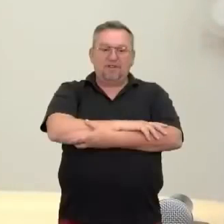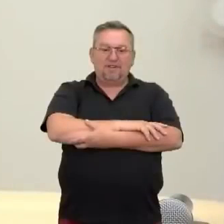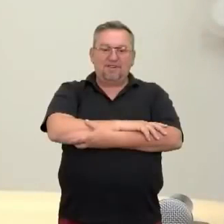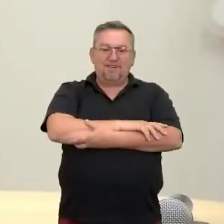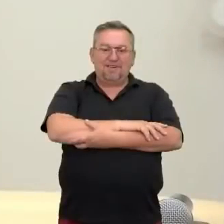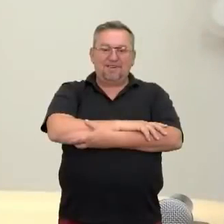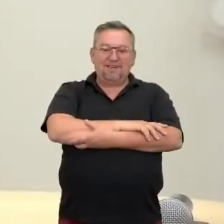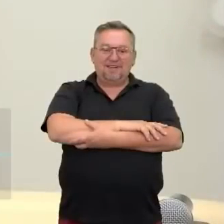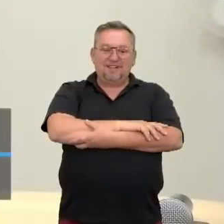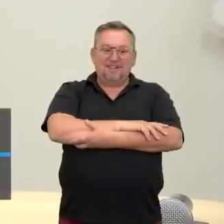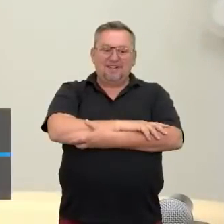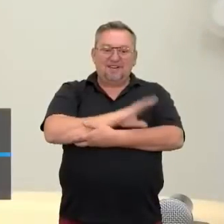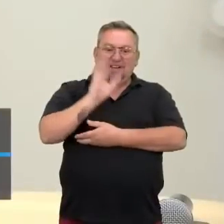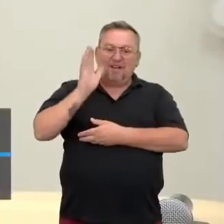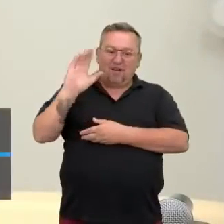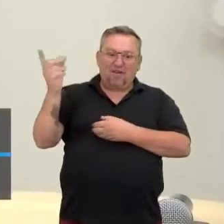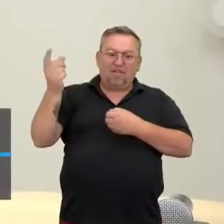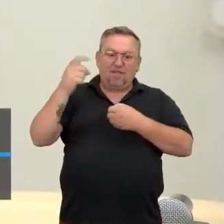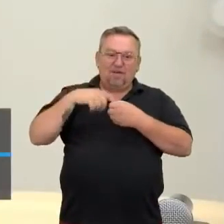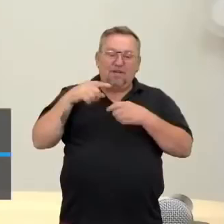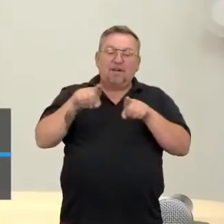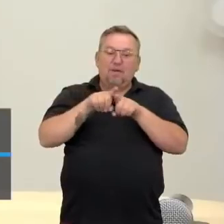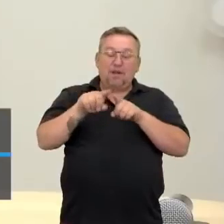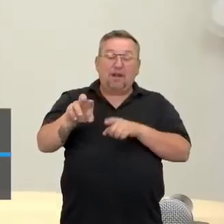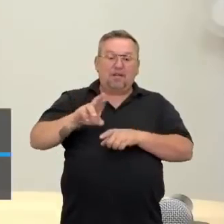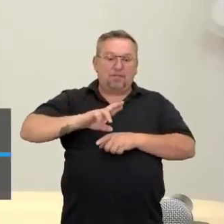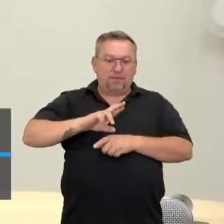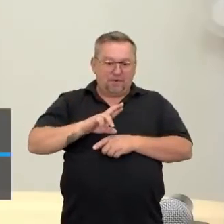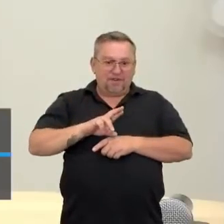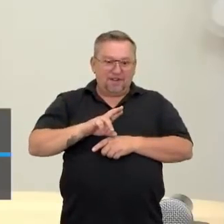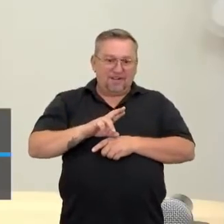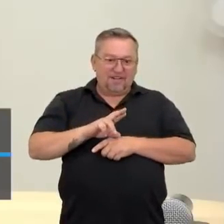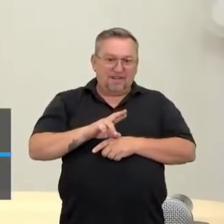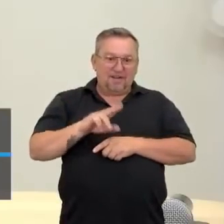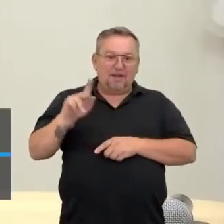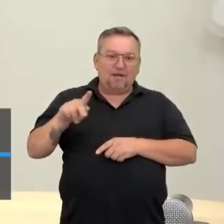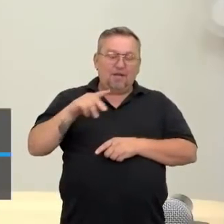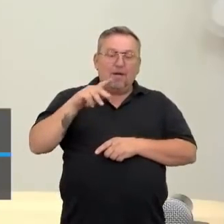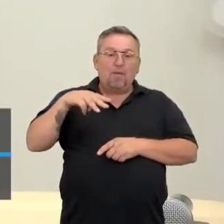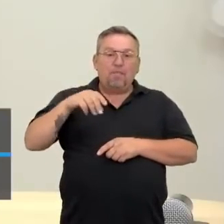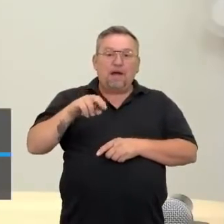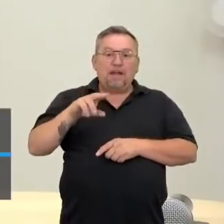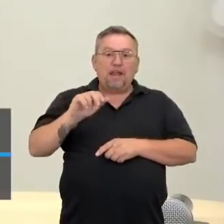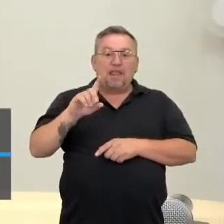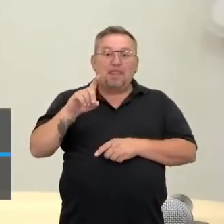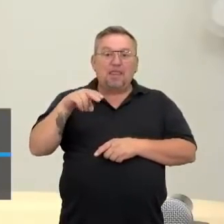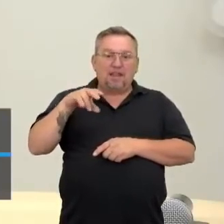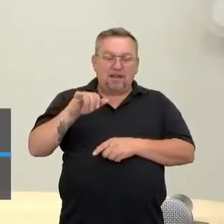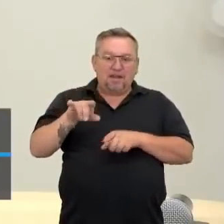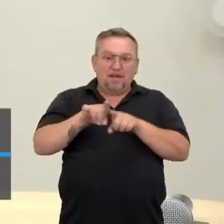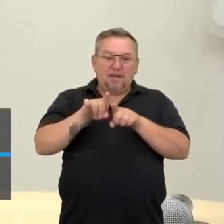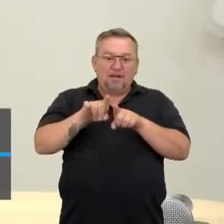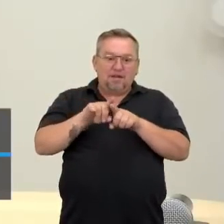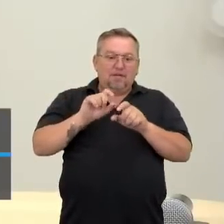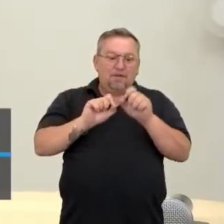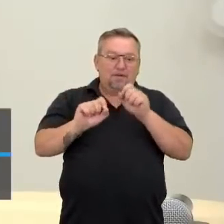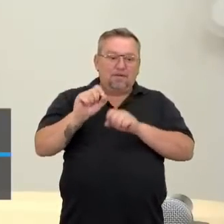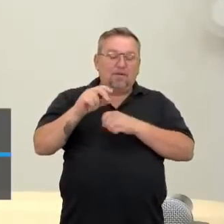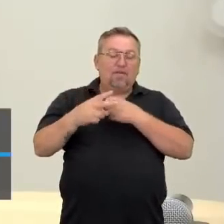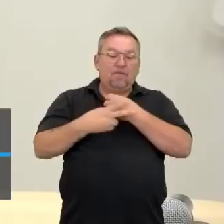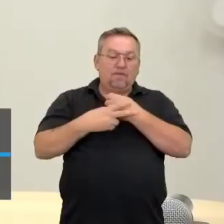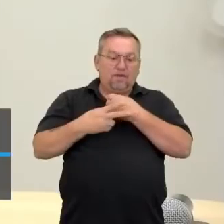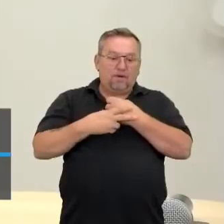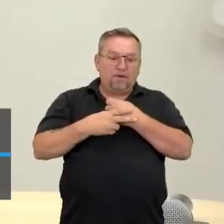Ok, Ed, we are back and we have some answers. Temos algumas respostas aqui. A Pro Maria Dani mandou pra gente regular, os verbos